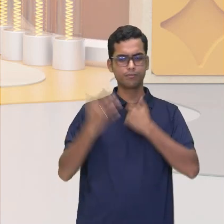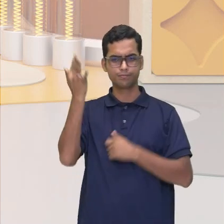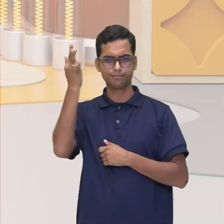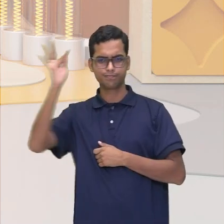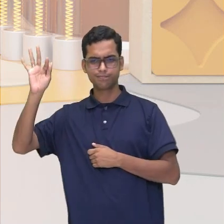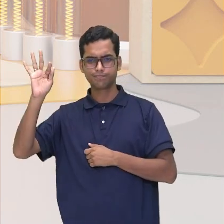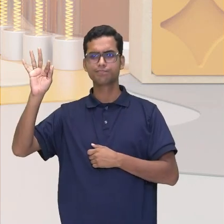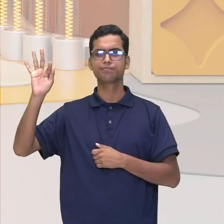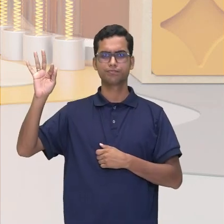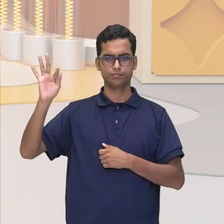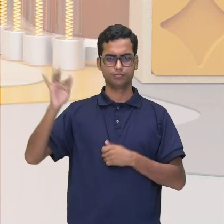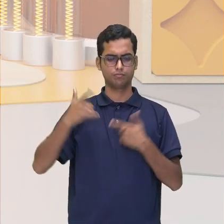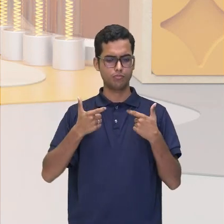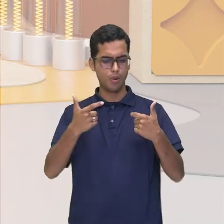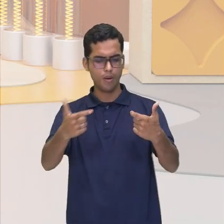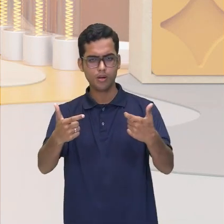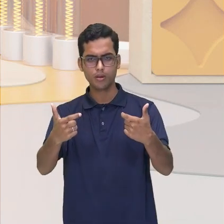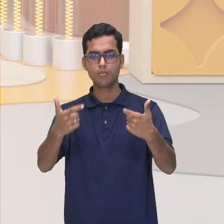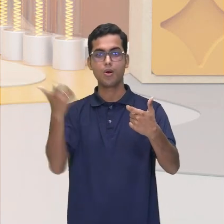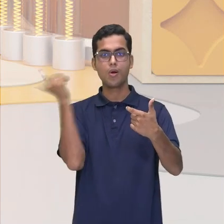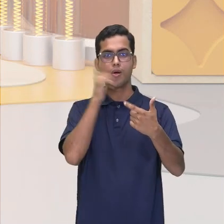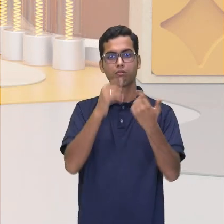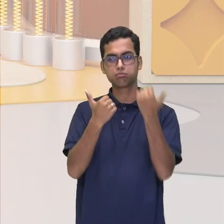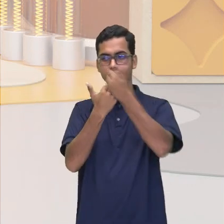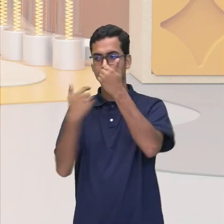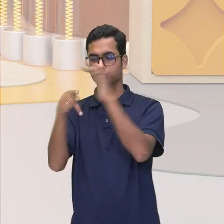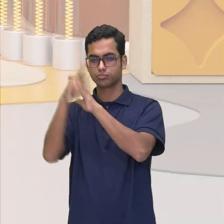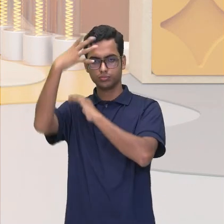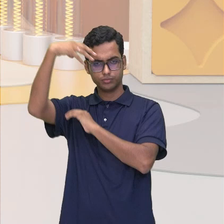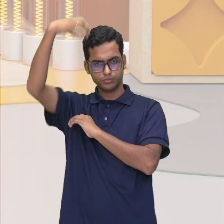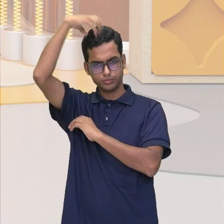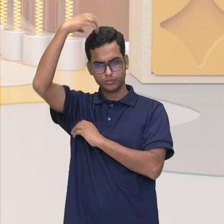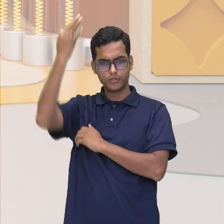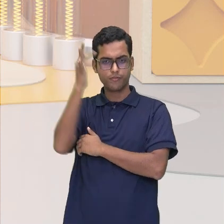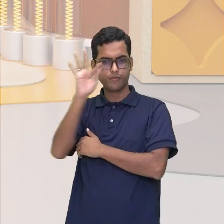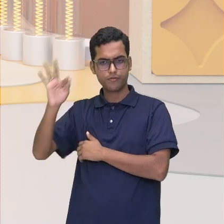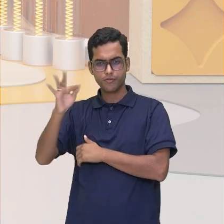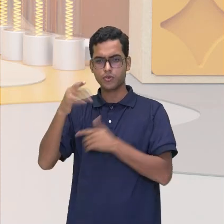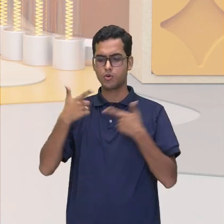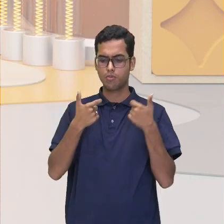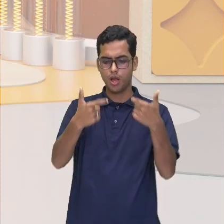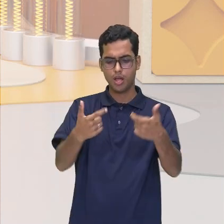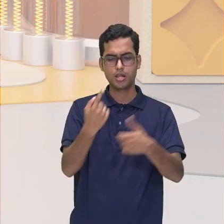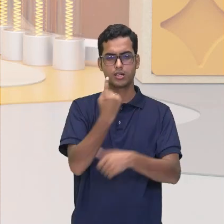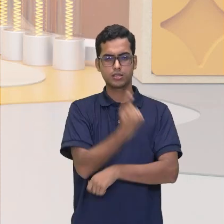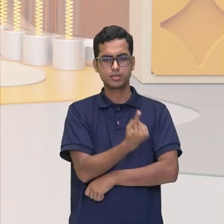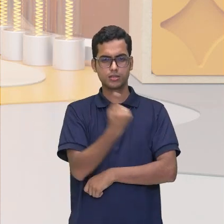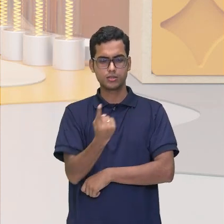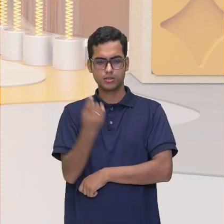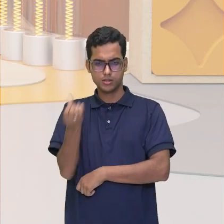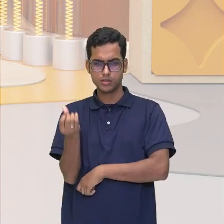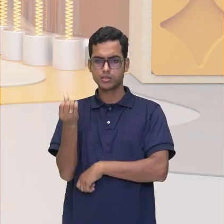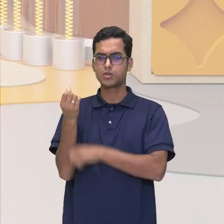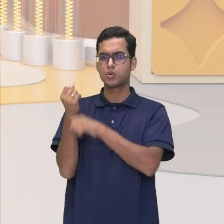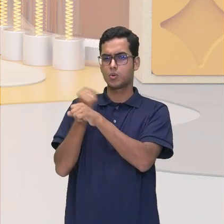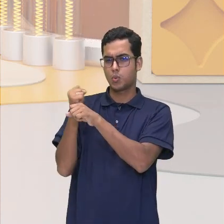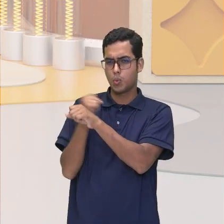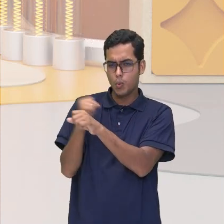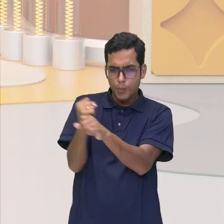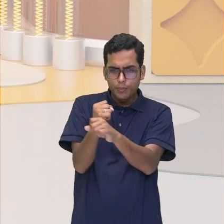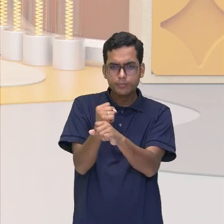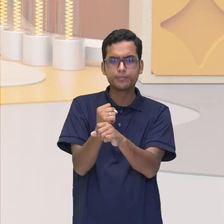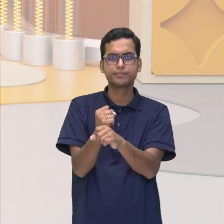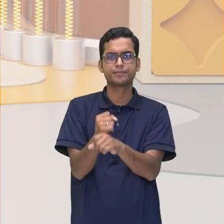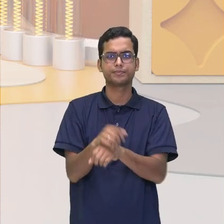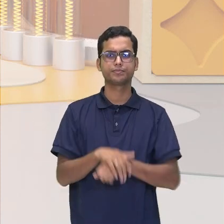França pelo trono francês. Foi um conflito que durou 116 anos. Esse conflito ele foi intermitente,